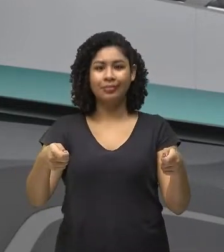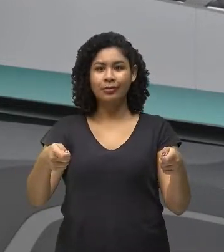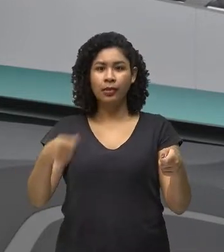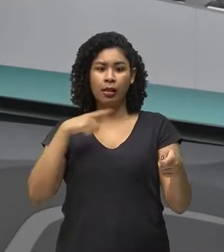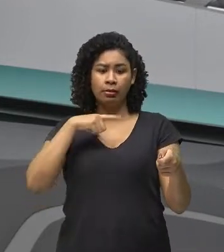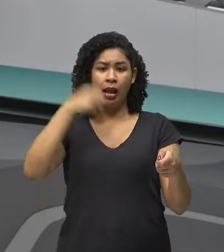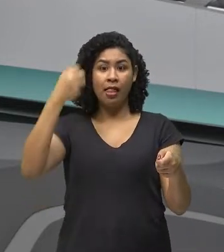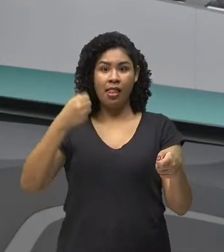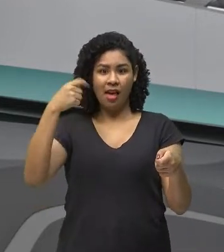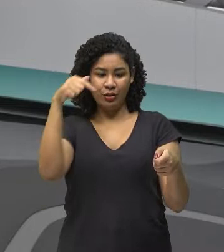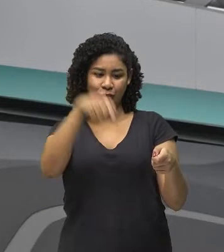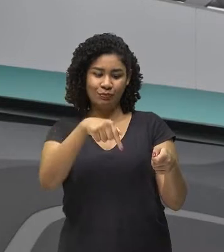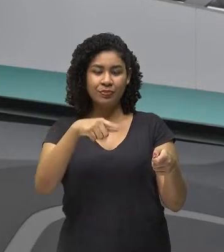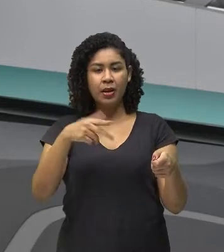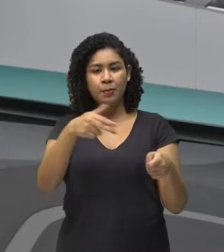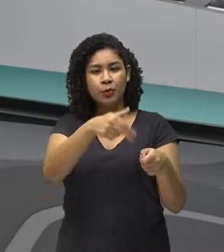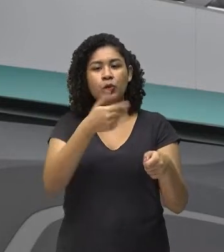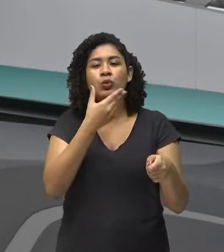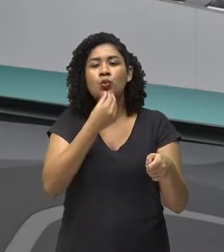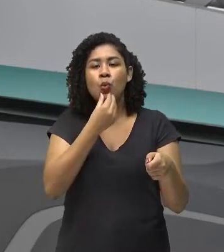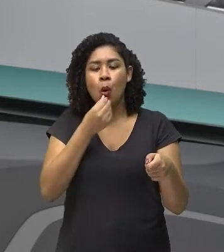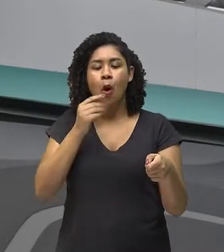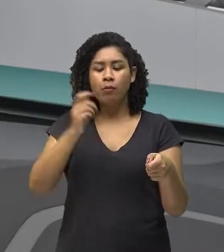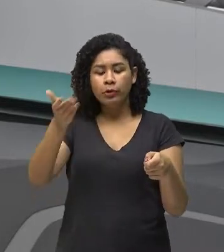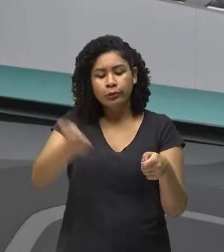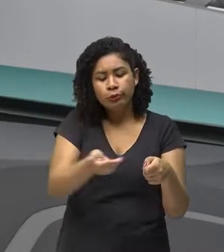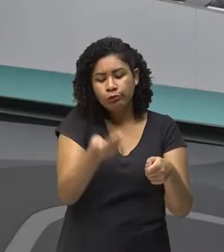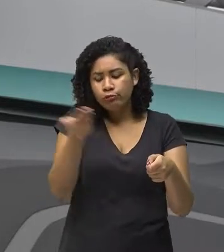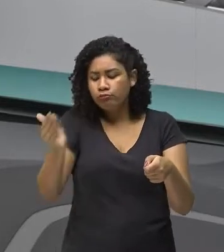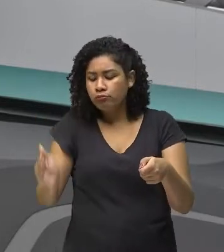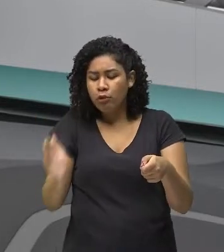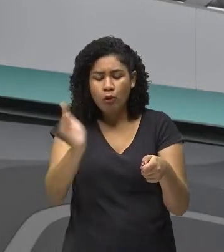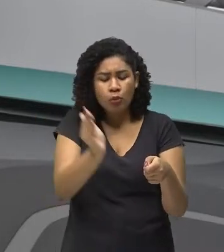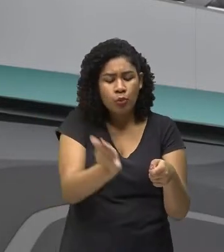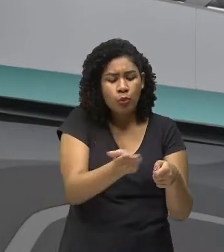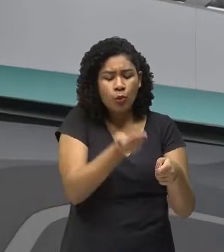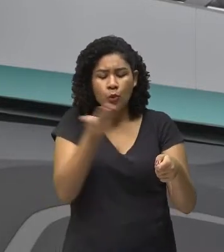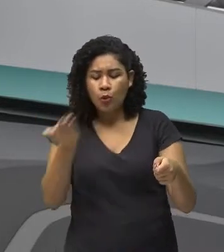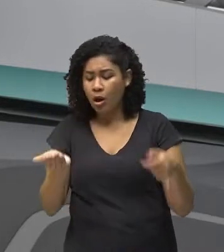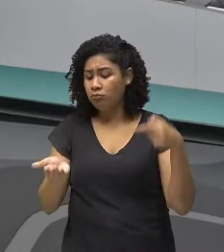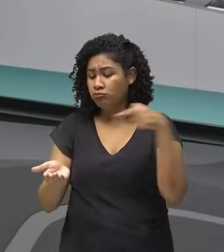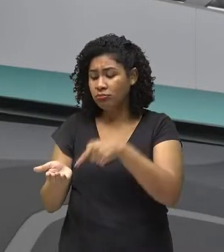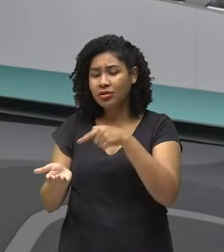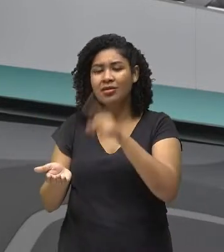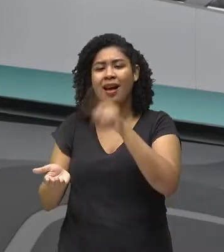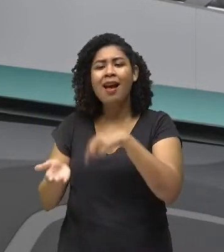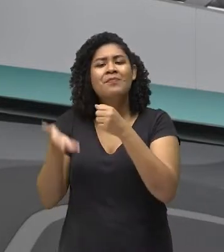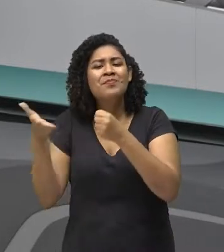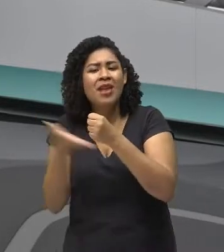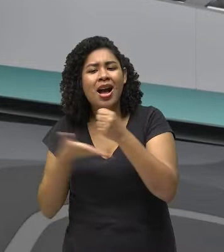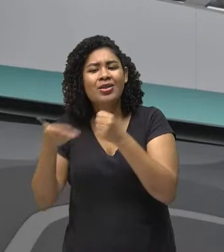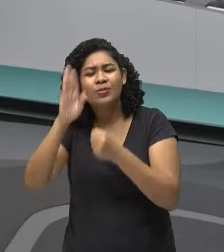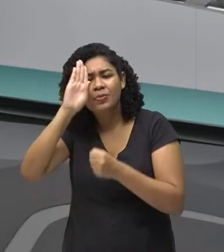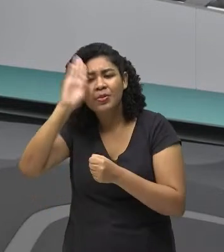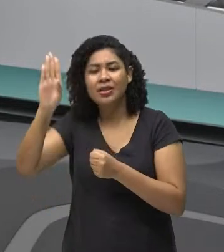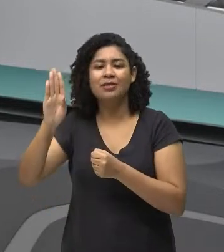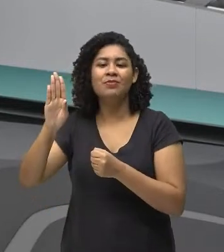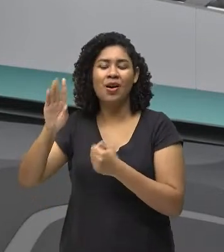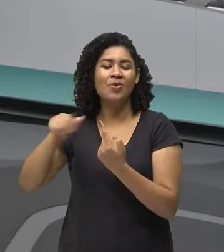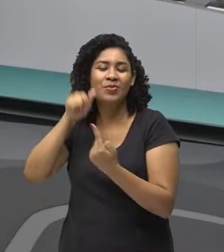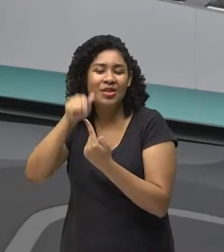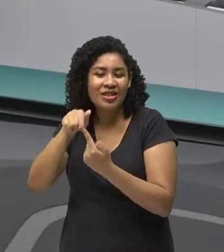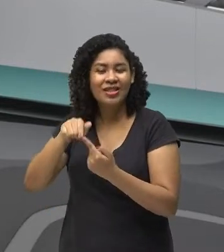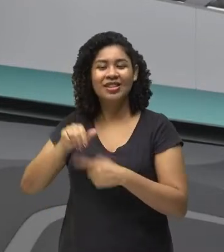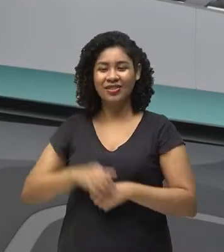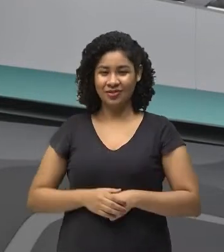grandona, aí só tá tirando aquela nata. Só aquela coisa por cima mesmo. Só o que sobrou dali. O que é? Qual é a essência dali? Qual é a ideia